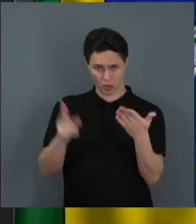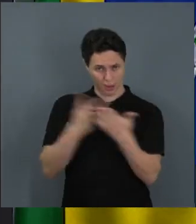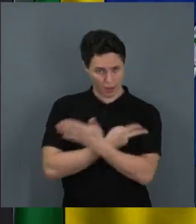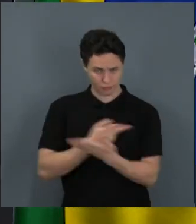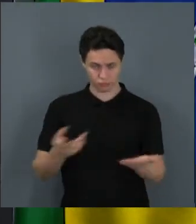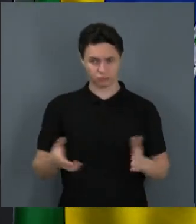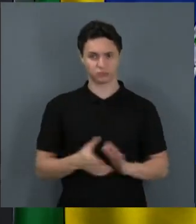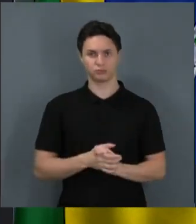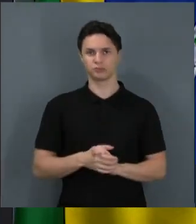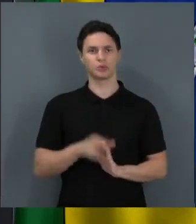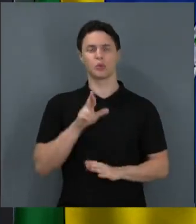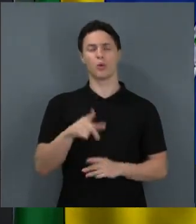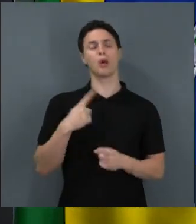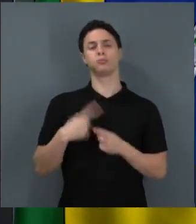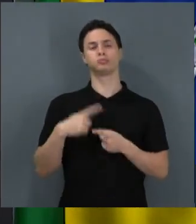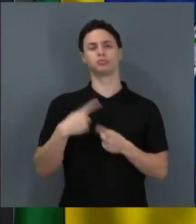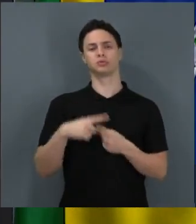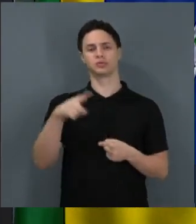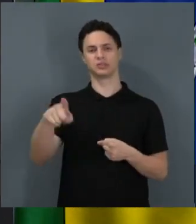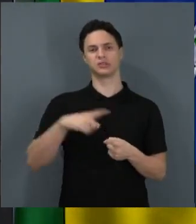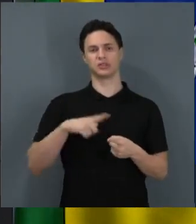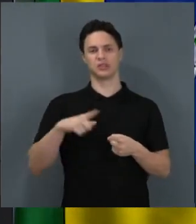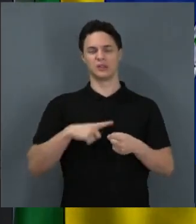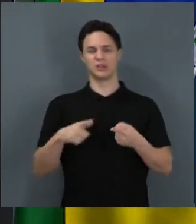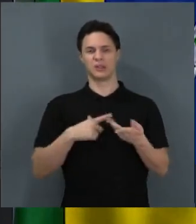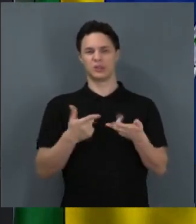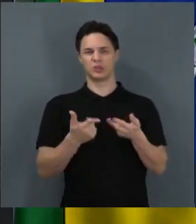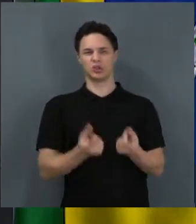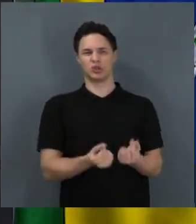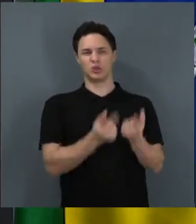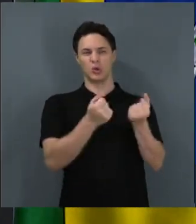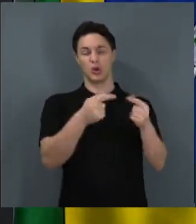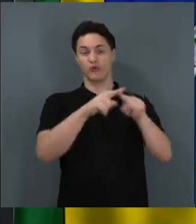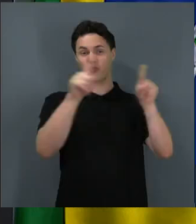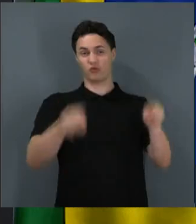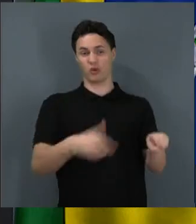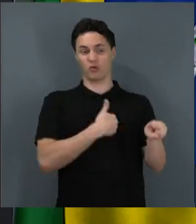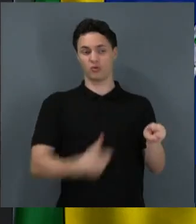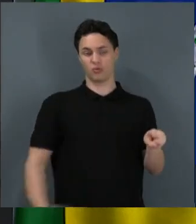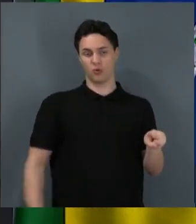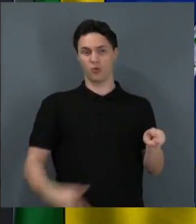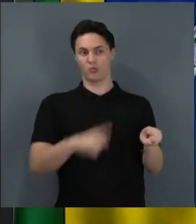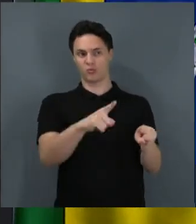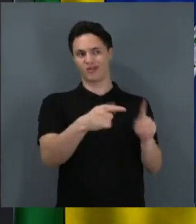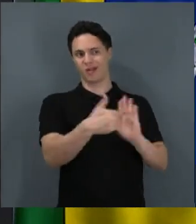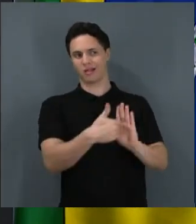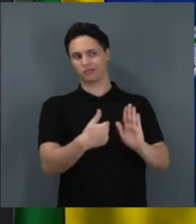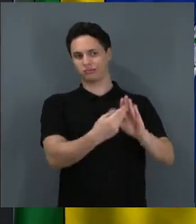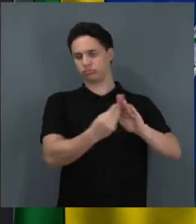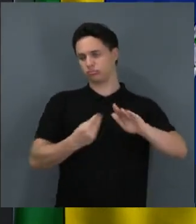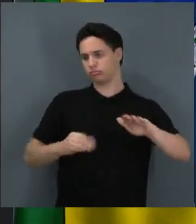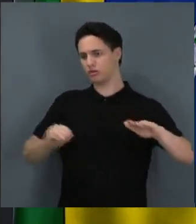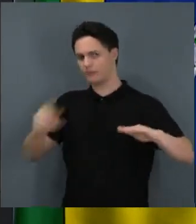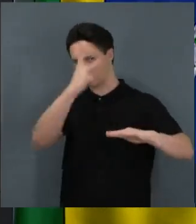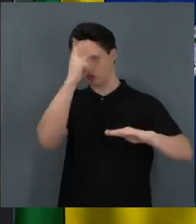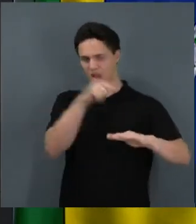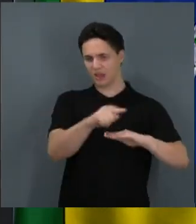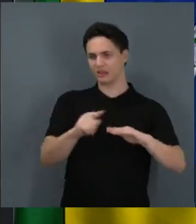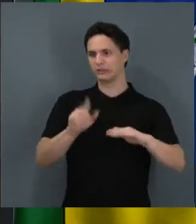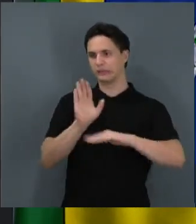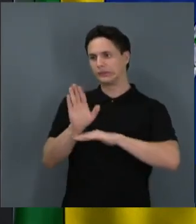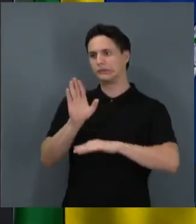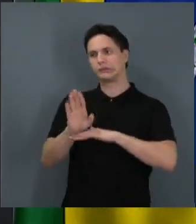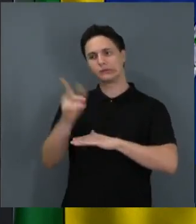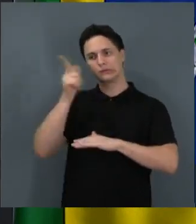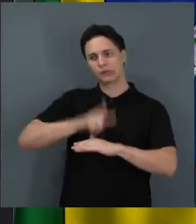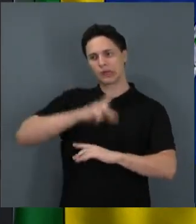públicos, não é porque ele dilapidou o patrimônio dos funcionários públicos que contribuíram a vida inteira para ter uma